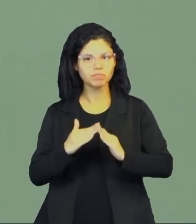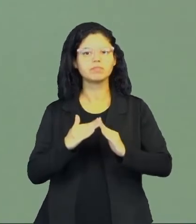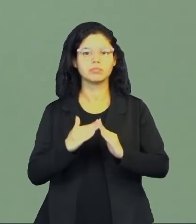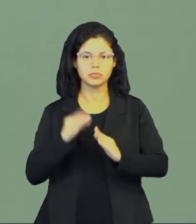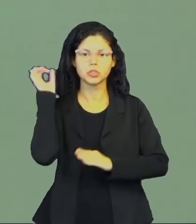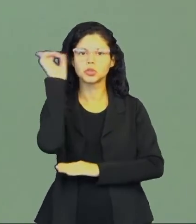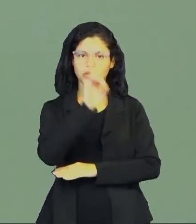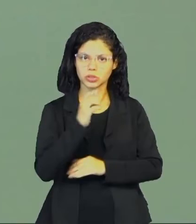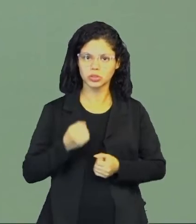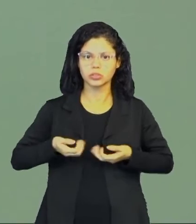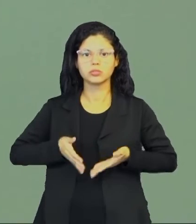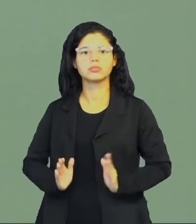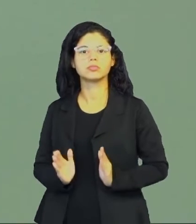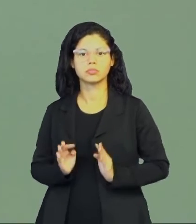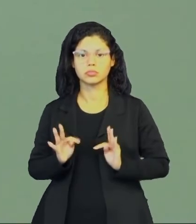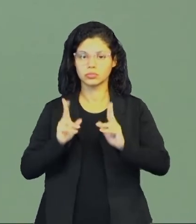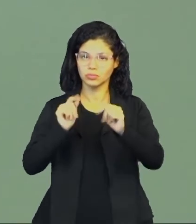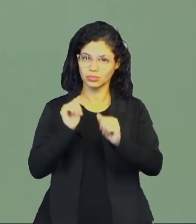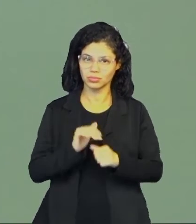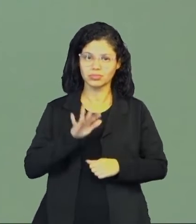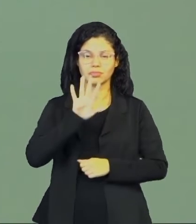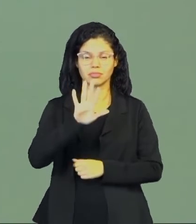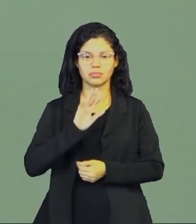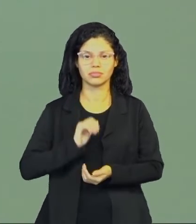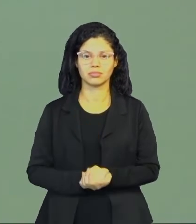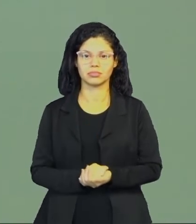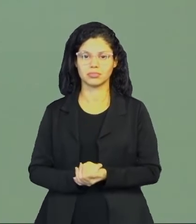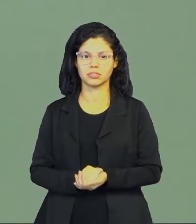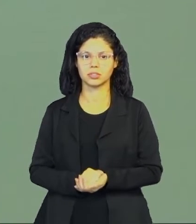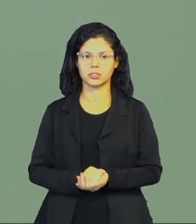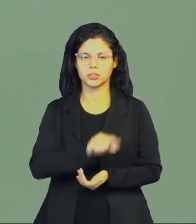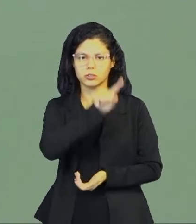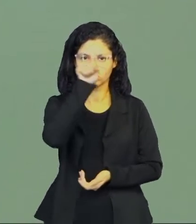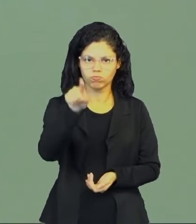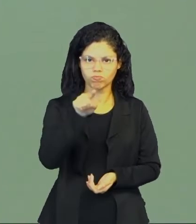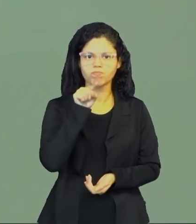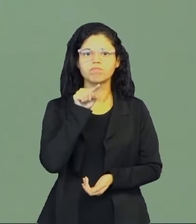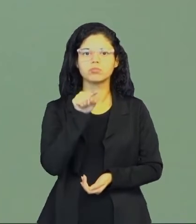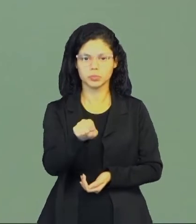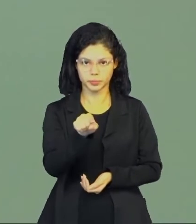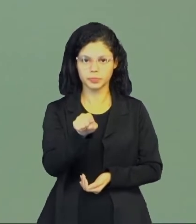né, o direito de existir, né, tudo isso questionam